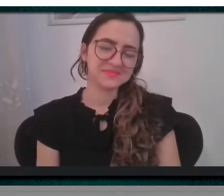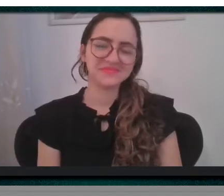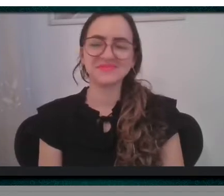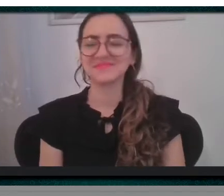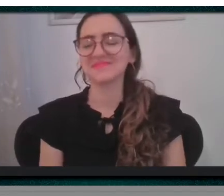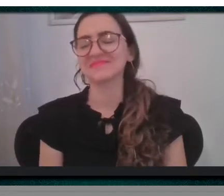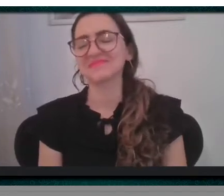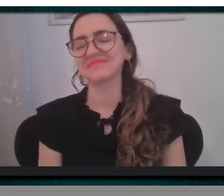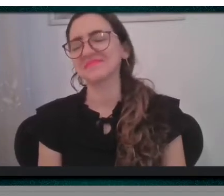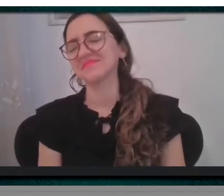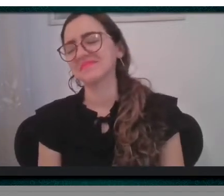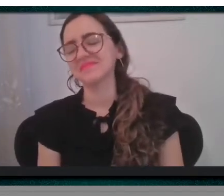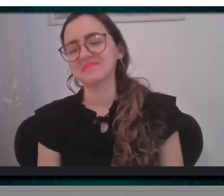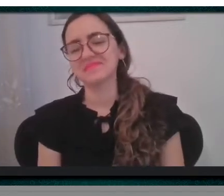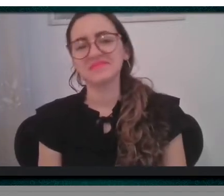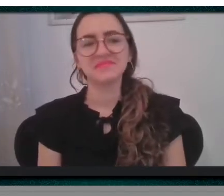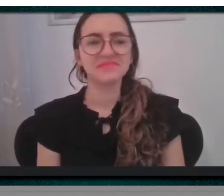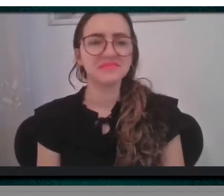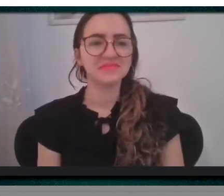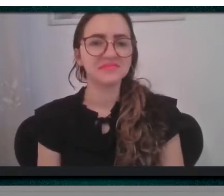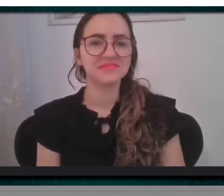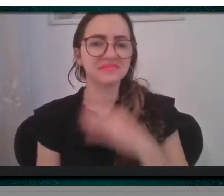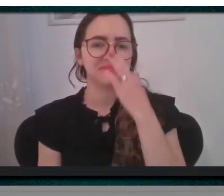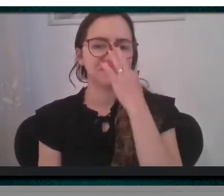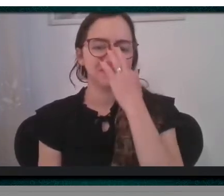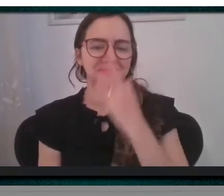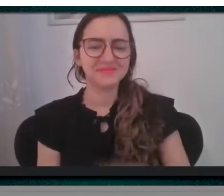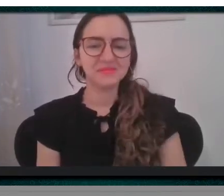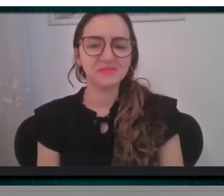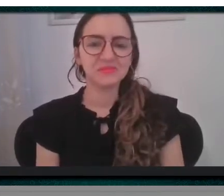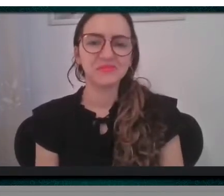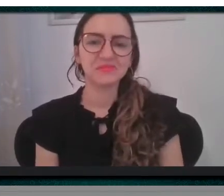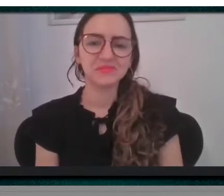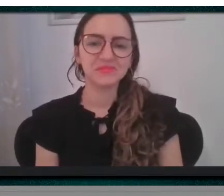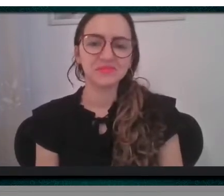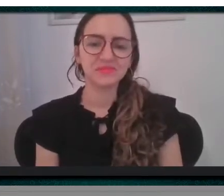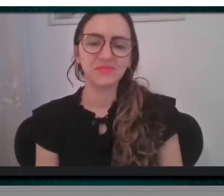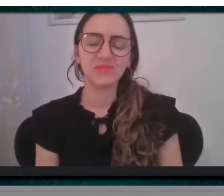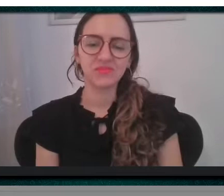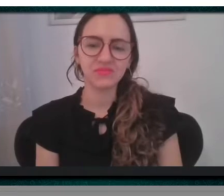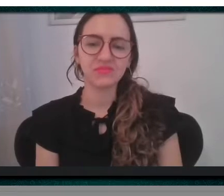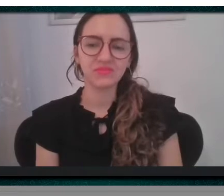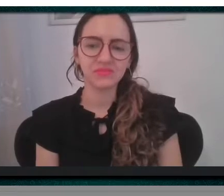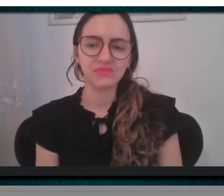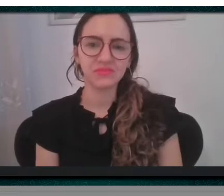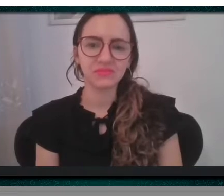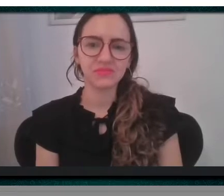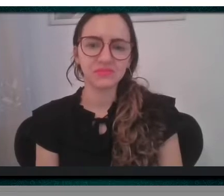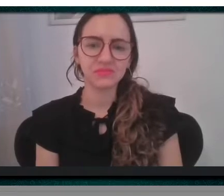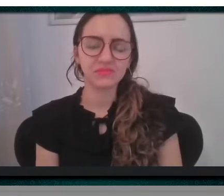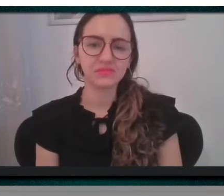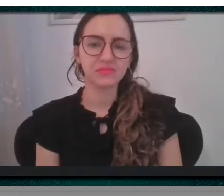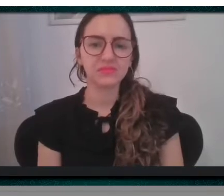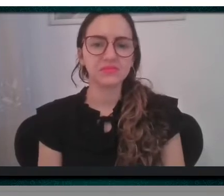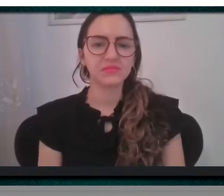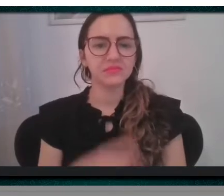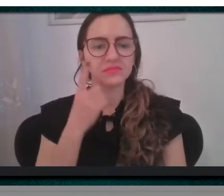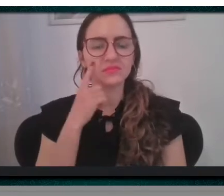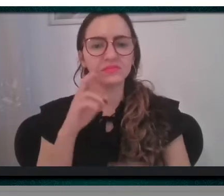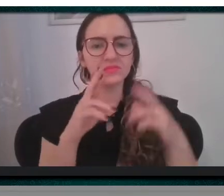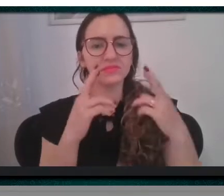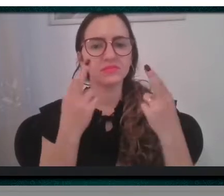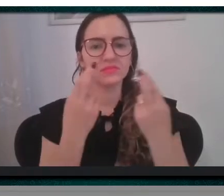ali, né? Tivemos uma reunião ontem, viu, pessoal? Olha, a previsão de retorno às aulas pra gente